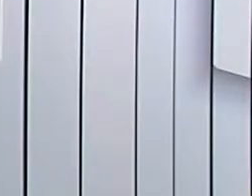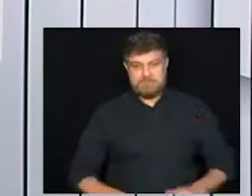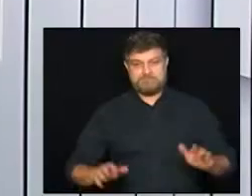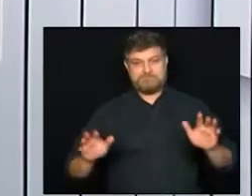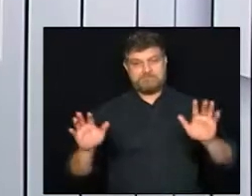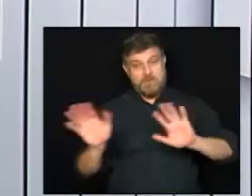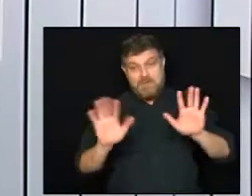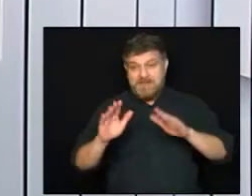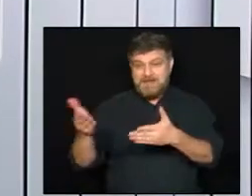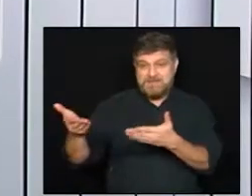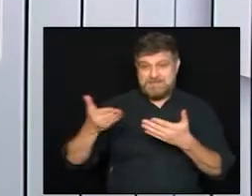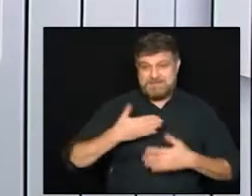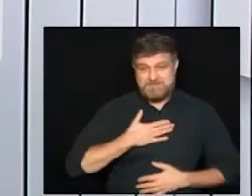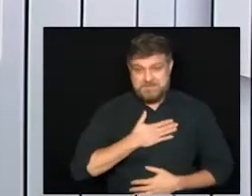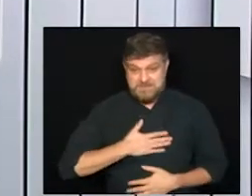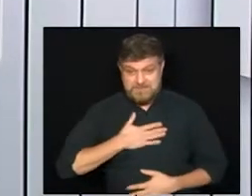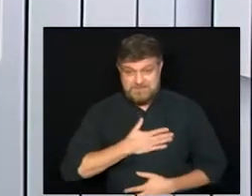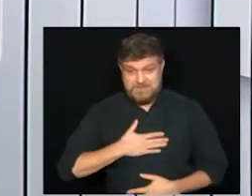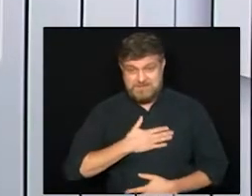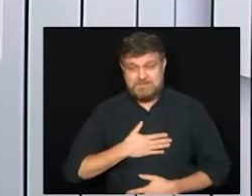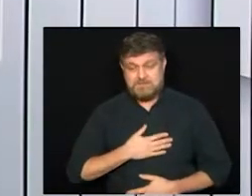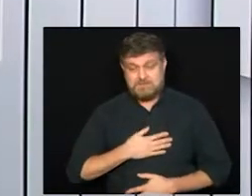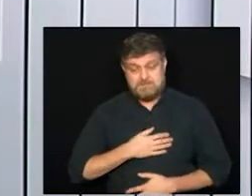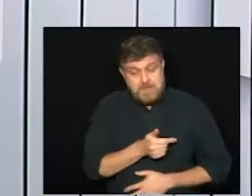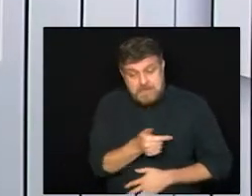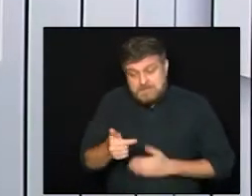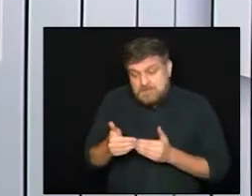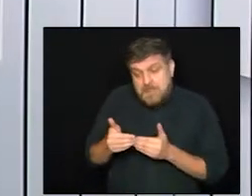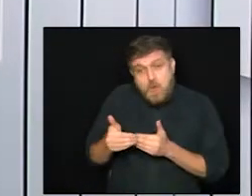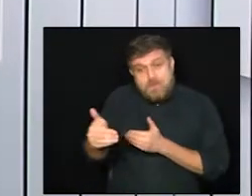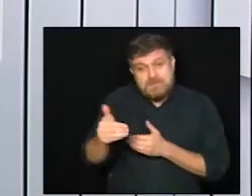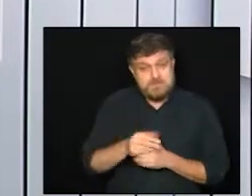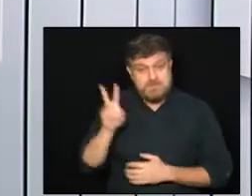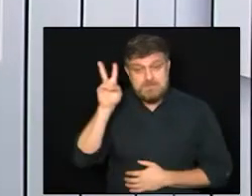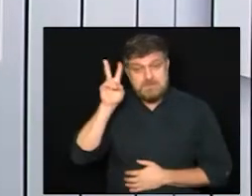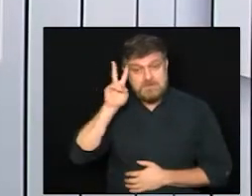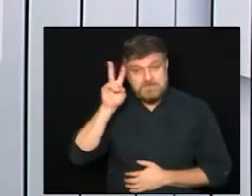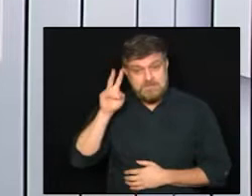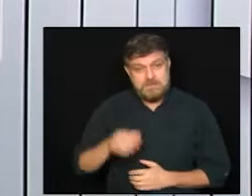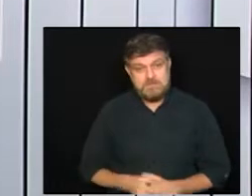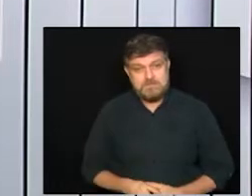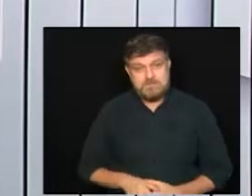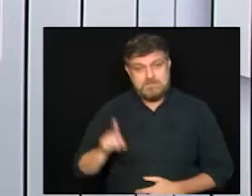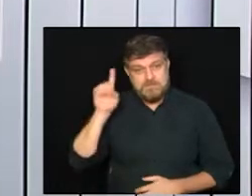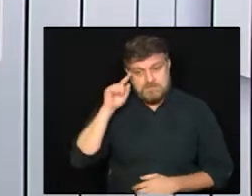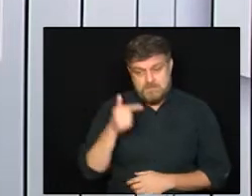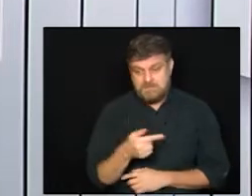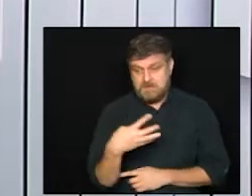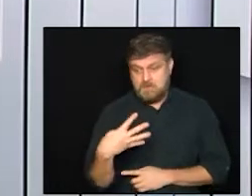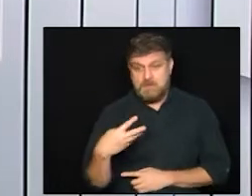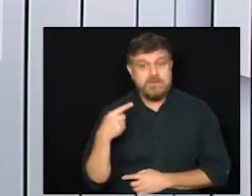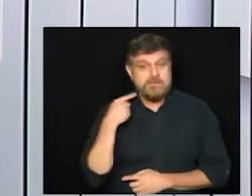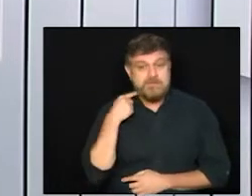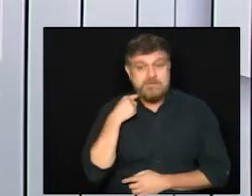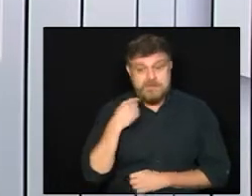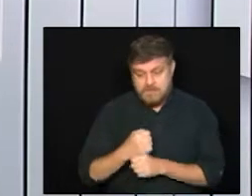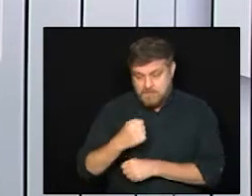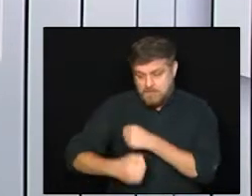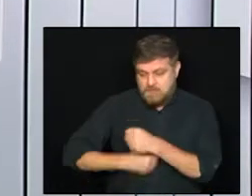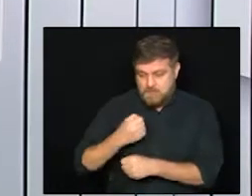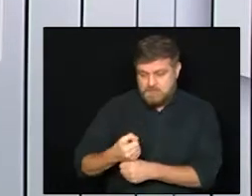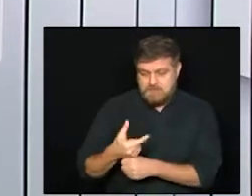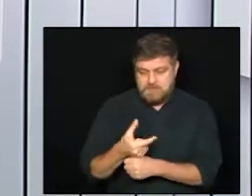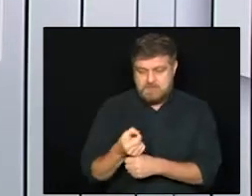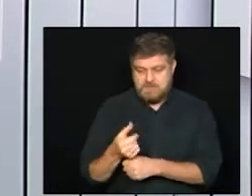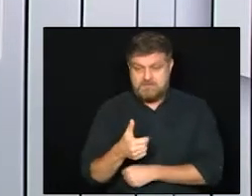Olá, seja bem-vinda, seja bem-vindo. Semana começando, segunda-feira, 24 de maio de 2021.